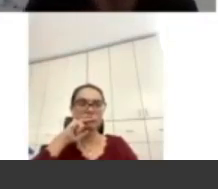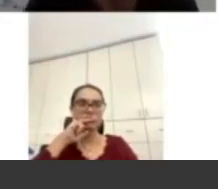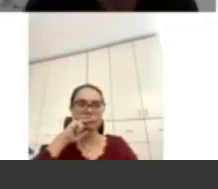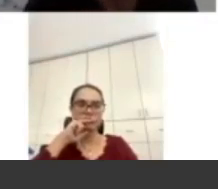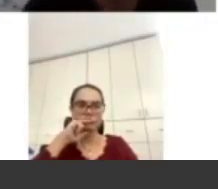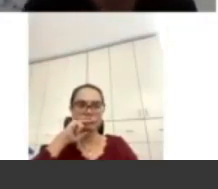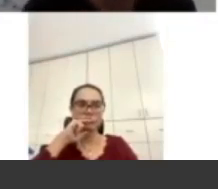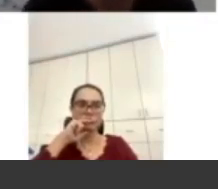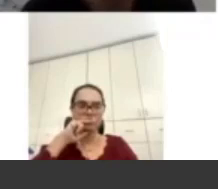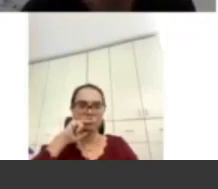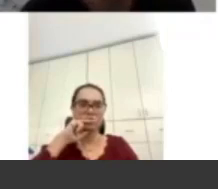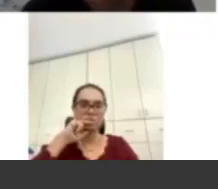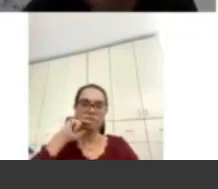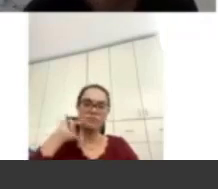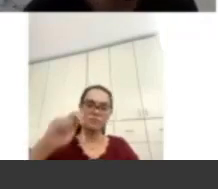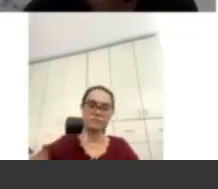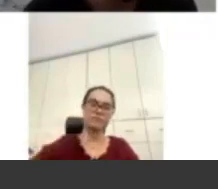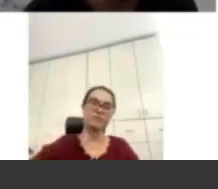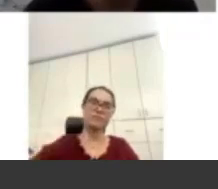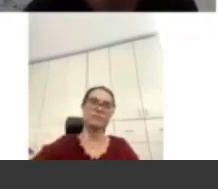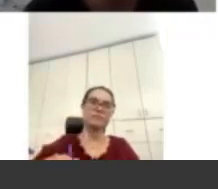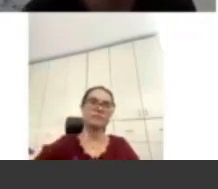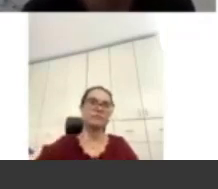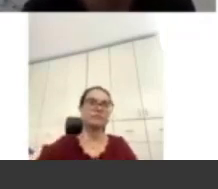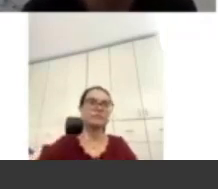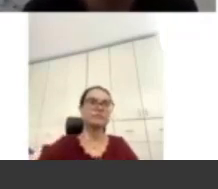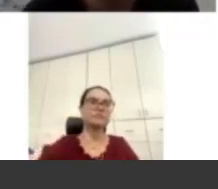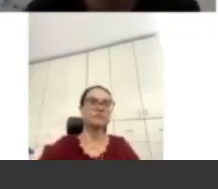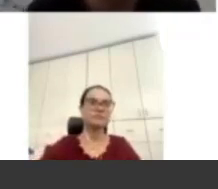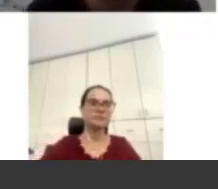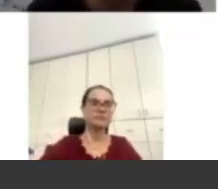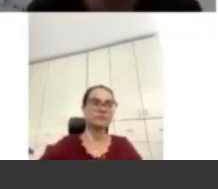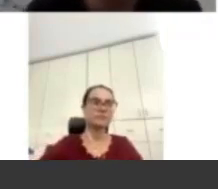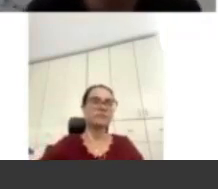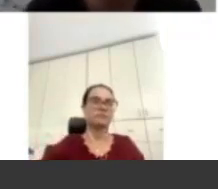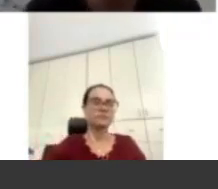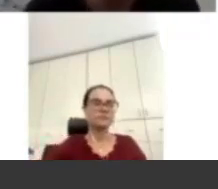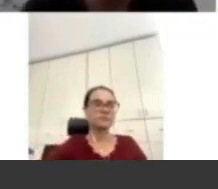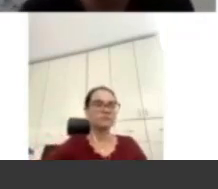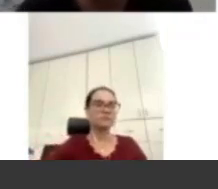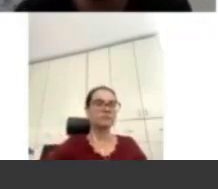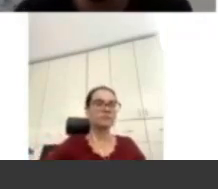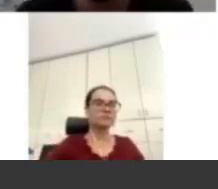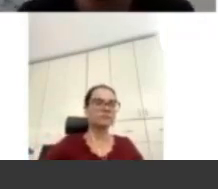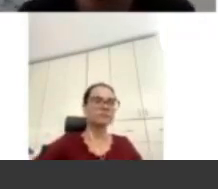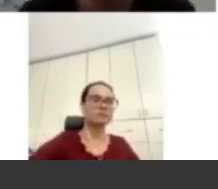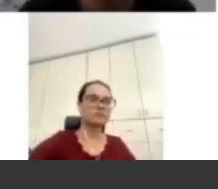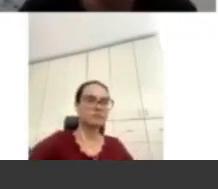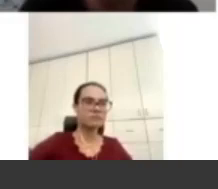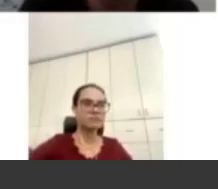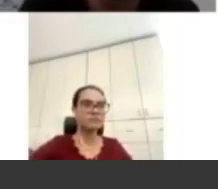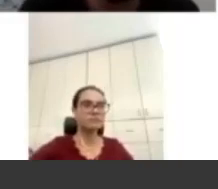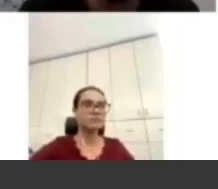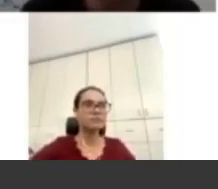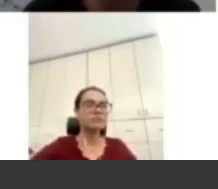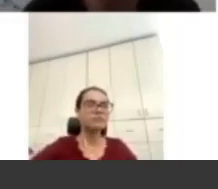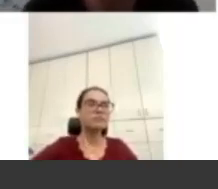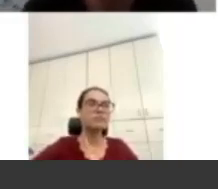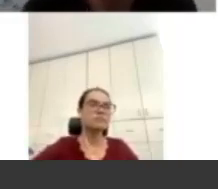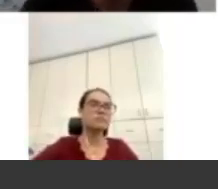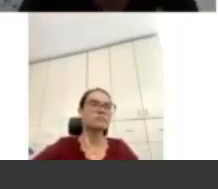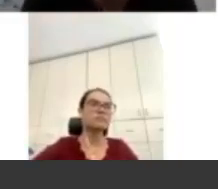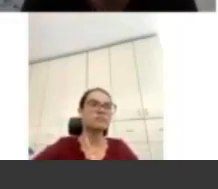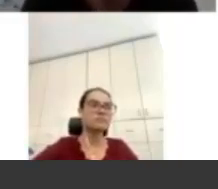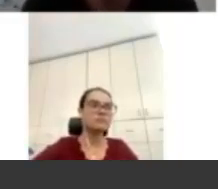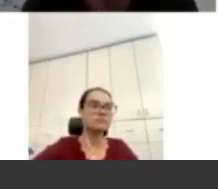exemplo, um conjunto de vesículas ocupando um dermátomo do corpo, a gente pensaria em um herpes zoster, por exemplo, ou outras lesões genitais, doenças ulcerosas, né?